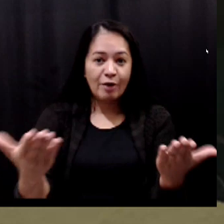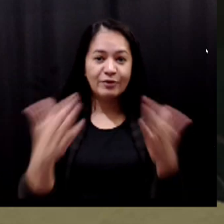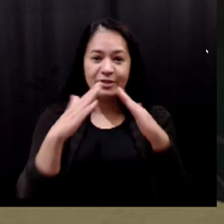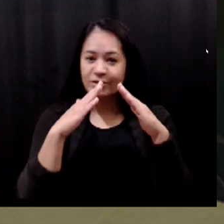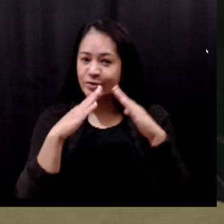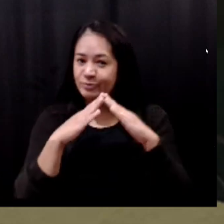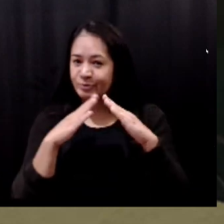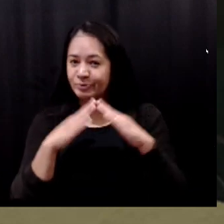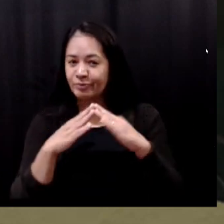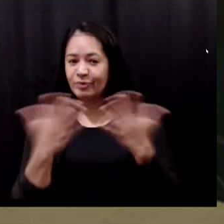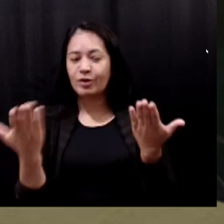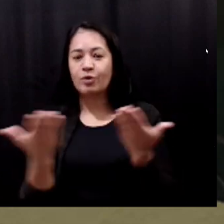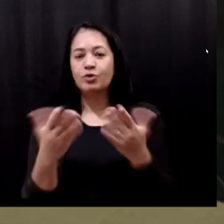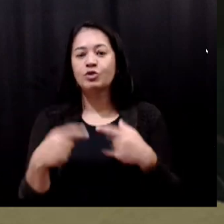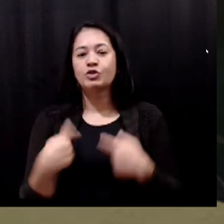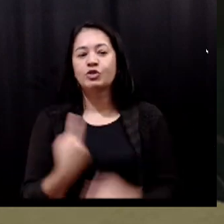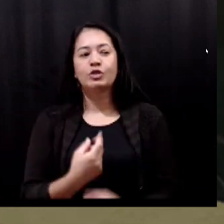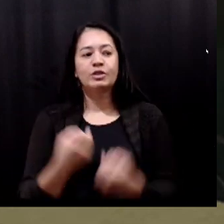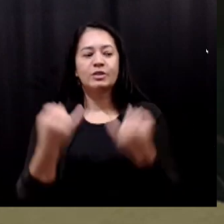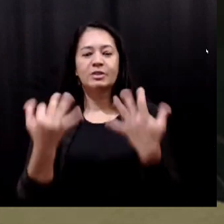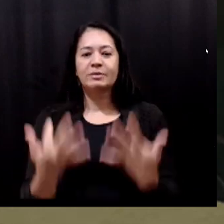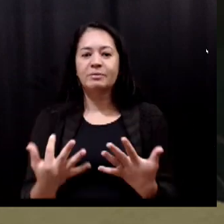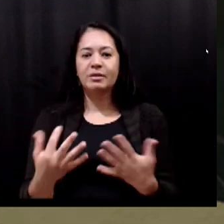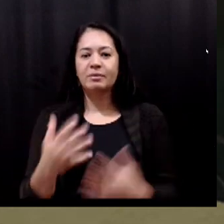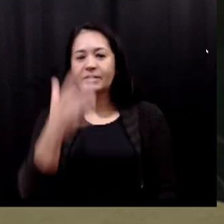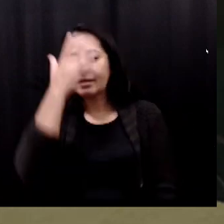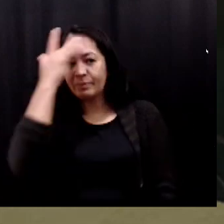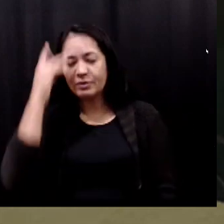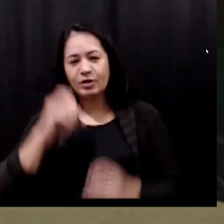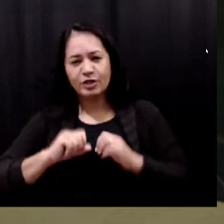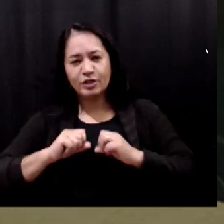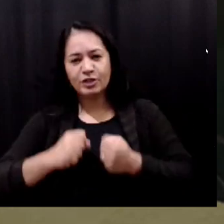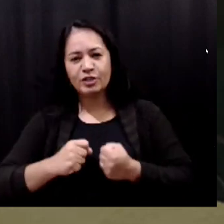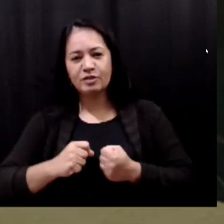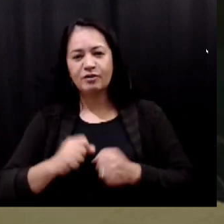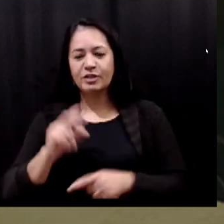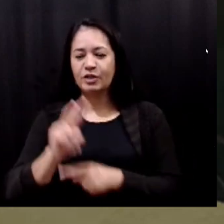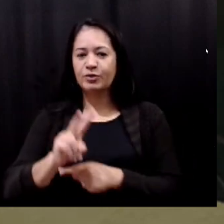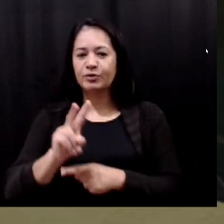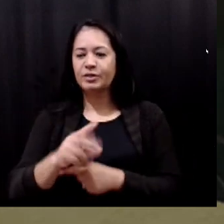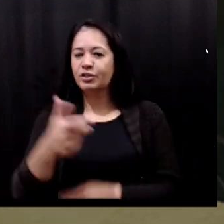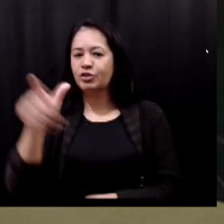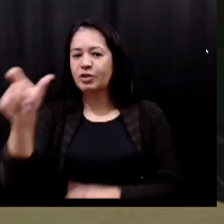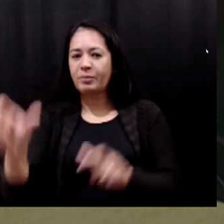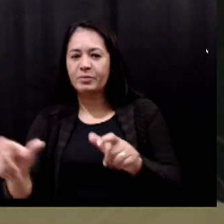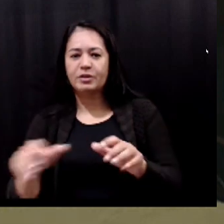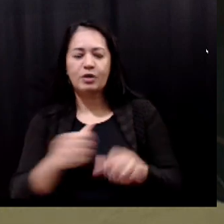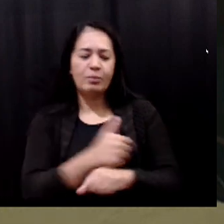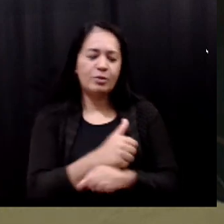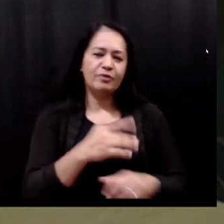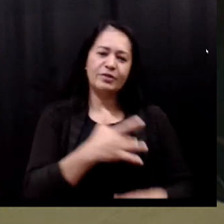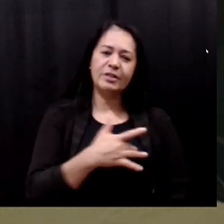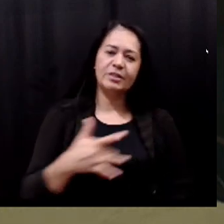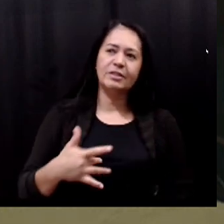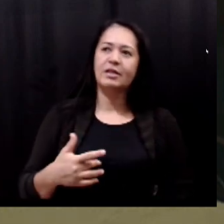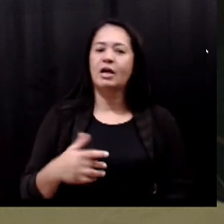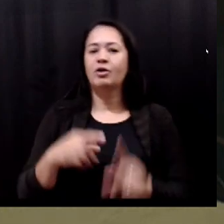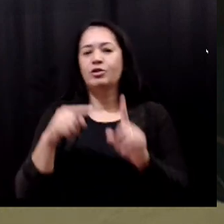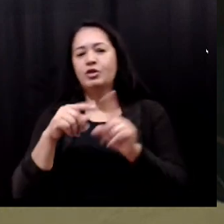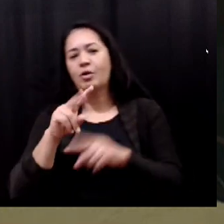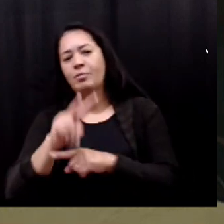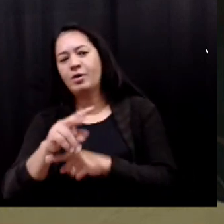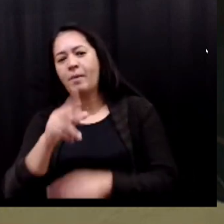falou de quem dedica a vida a cuidar dos outros. Profissionais de saúde, cuidadores, professores,